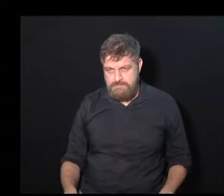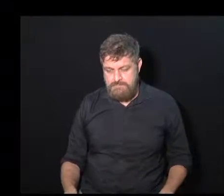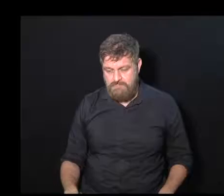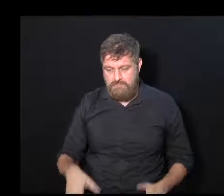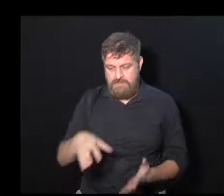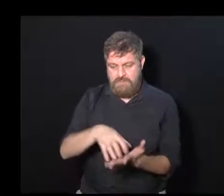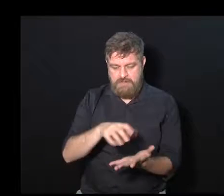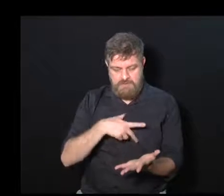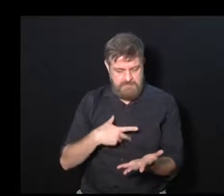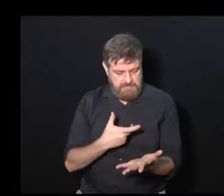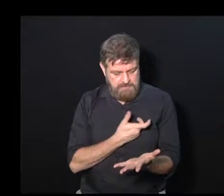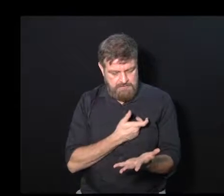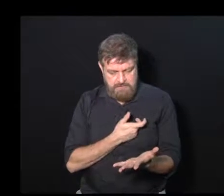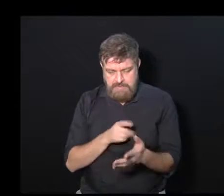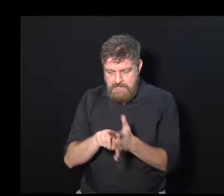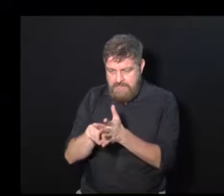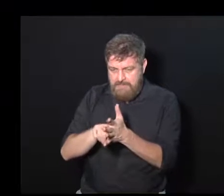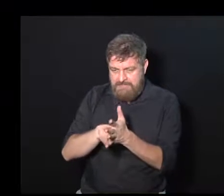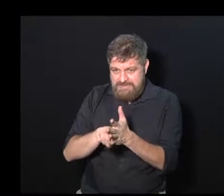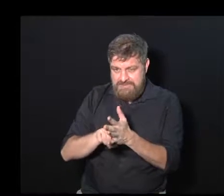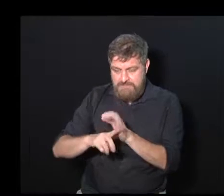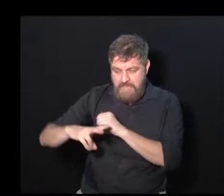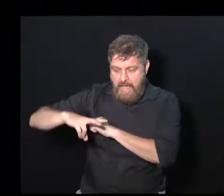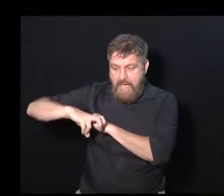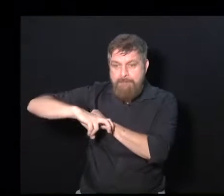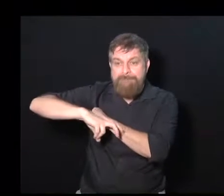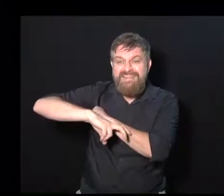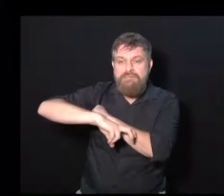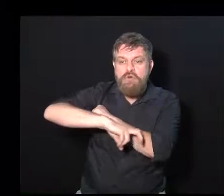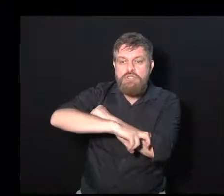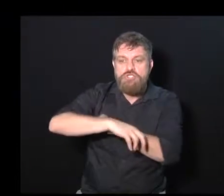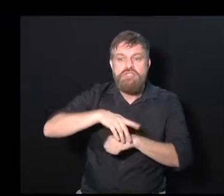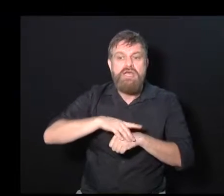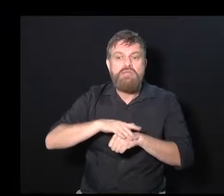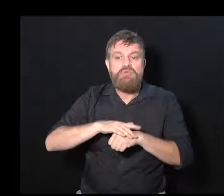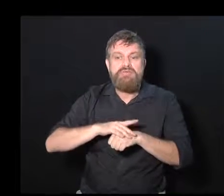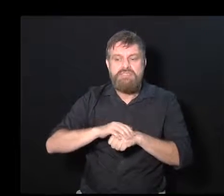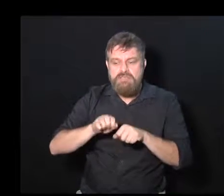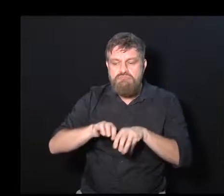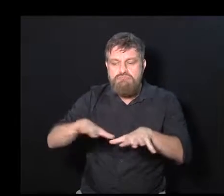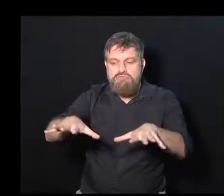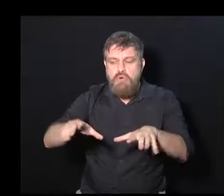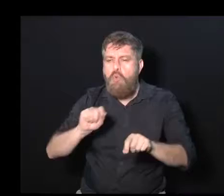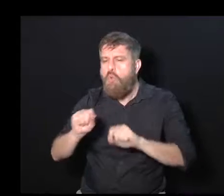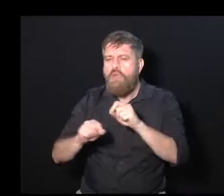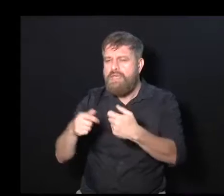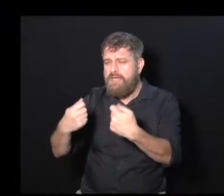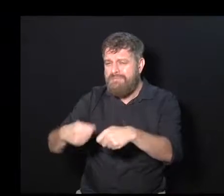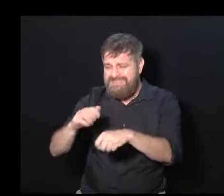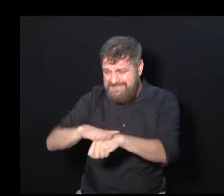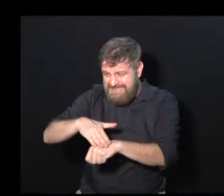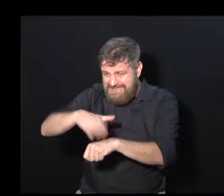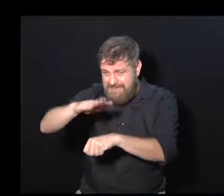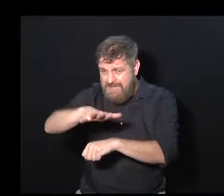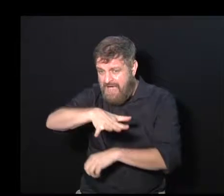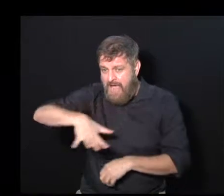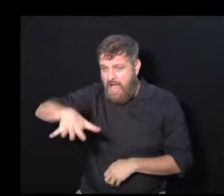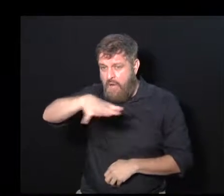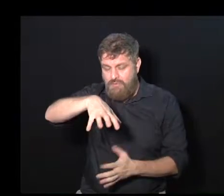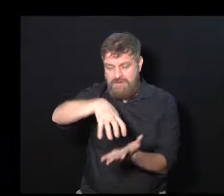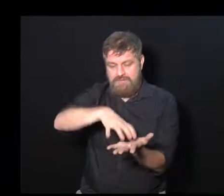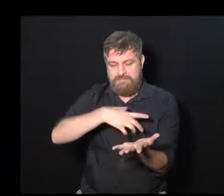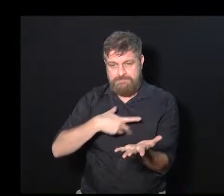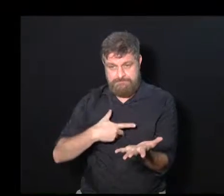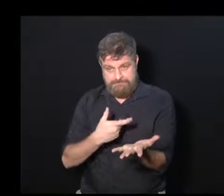sua epidemiologia, do que mais precisa dentro dos usuários, da comunidade, no local que ela está